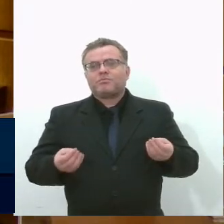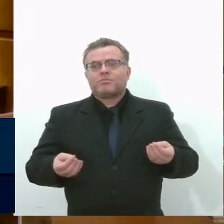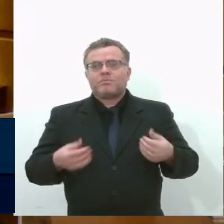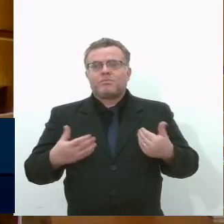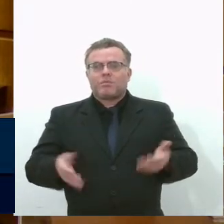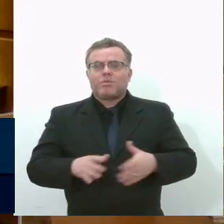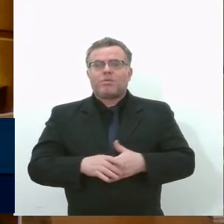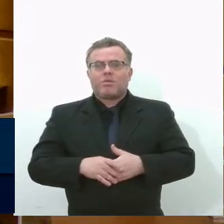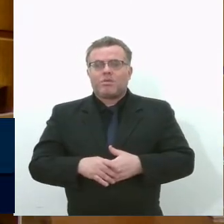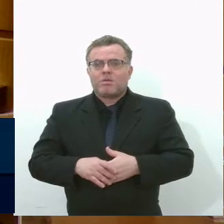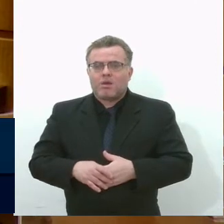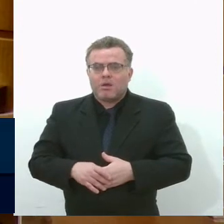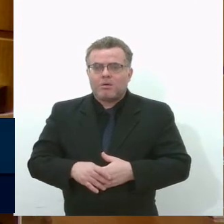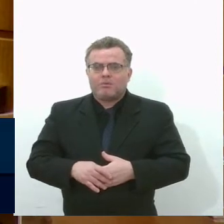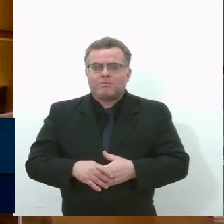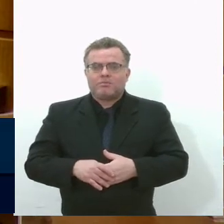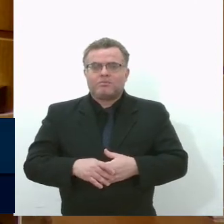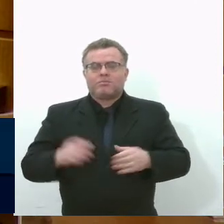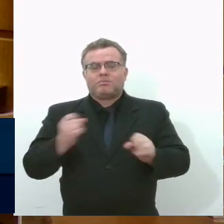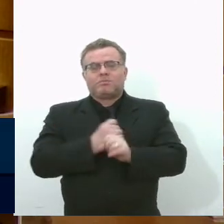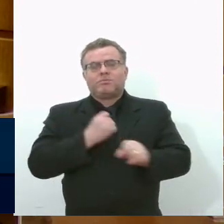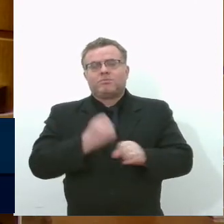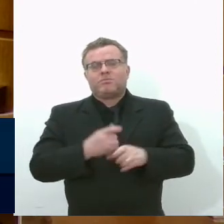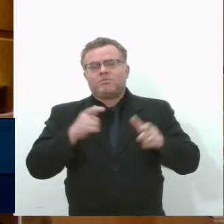Não pode pagar imposto nenhum.